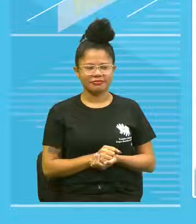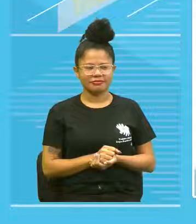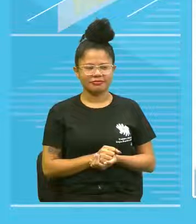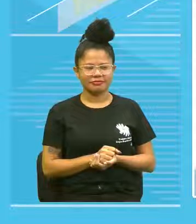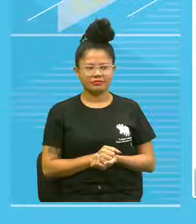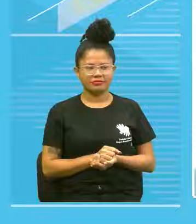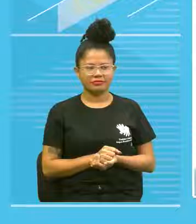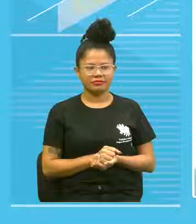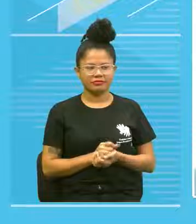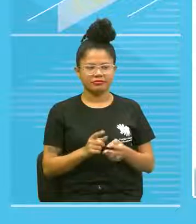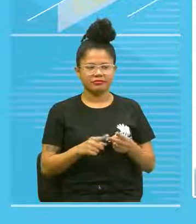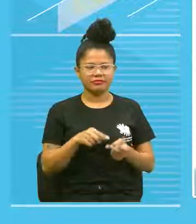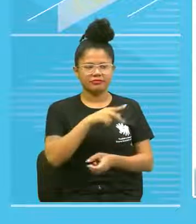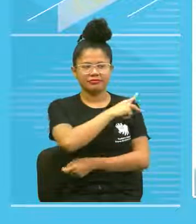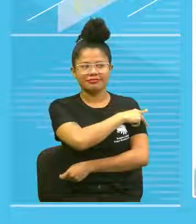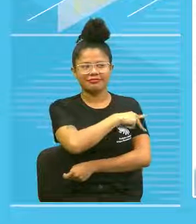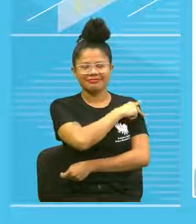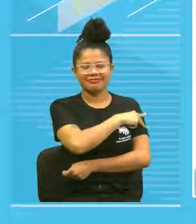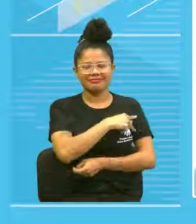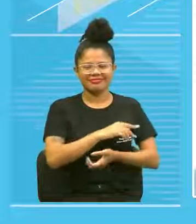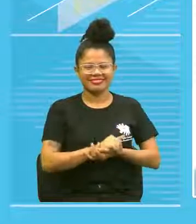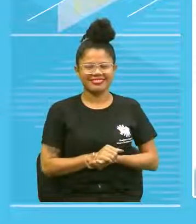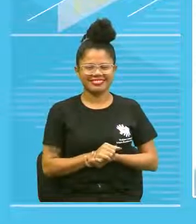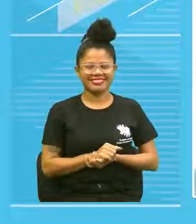e no Piauí